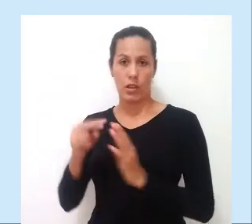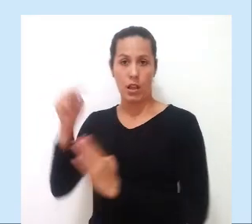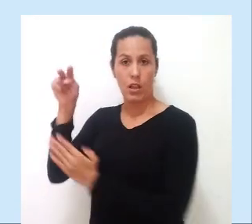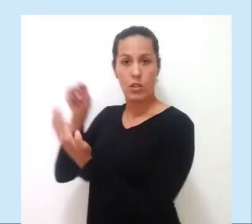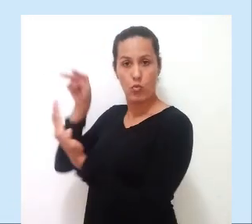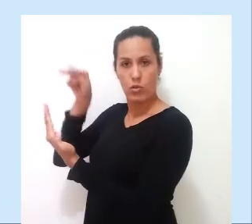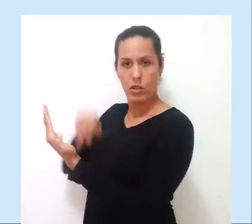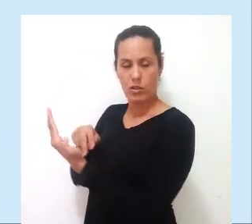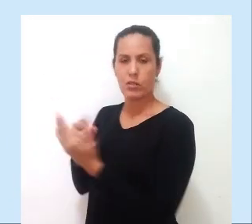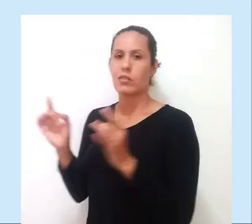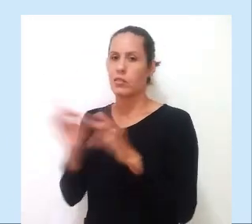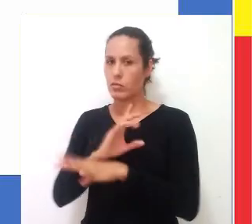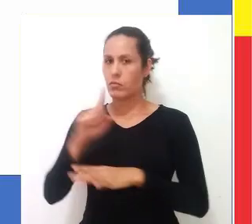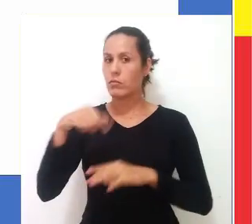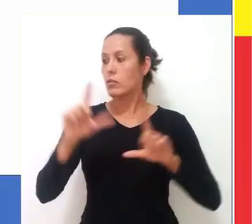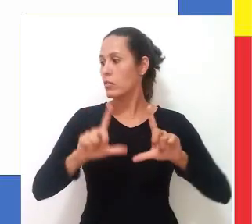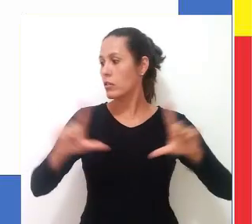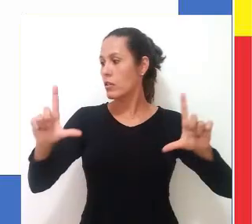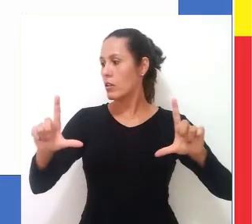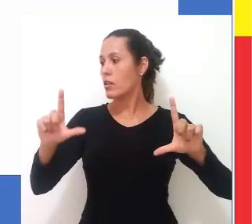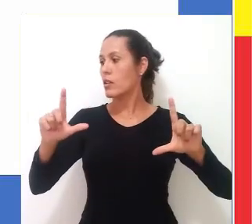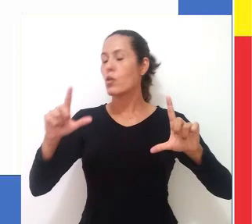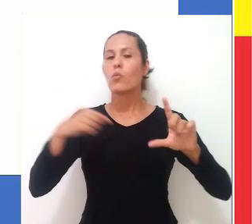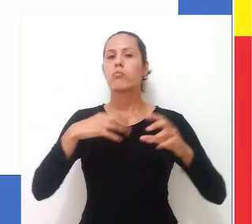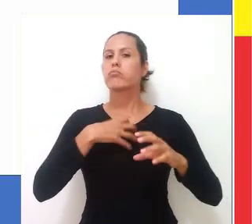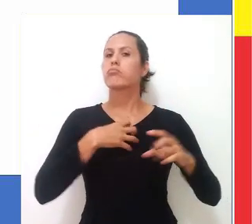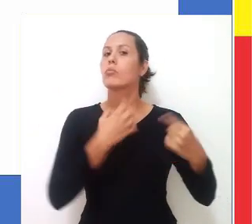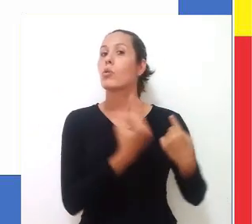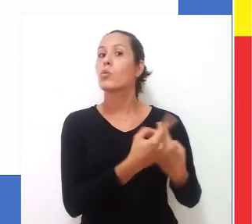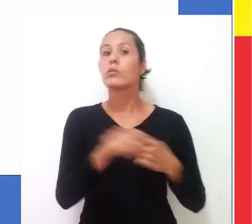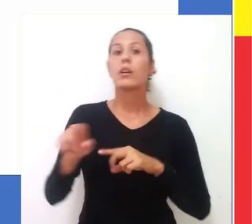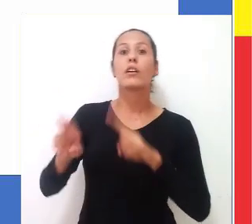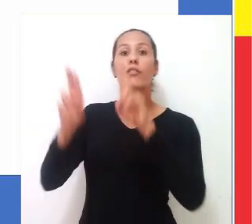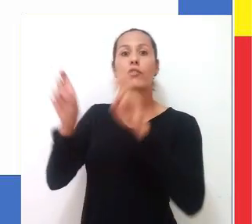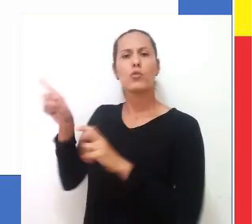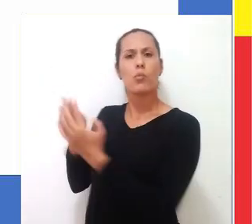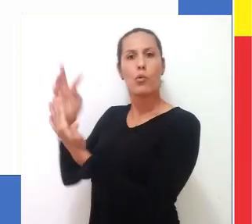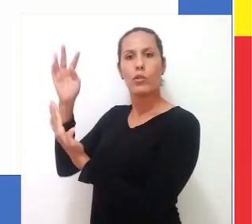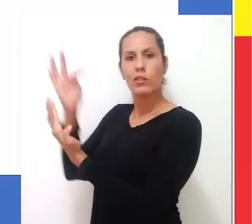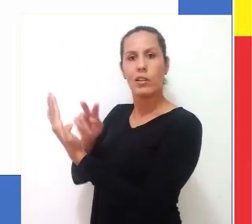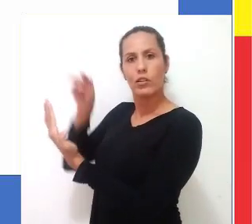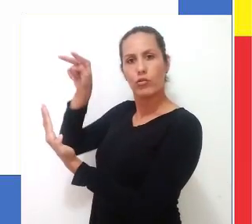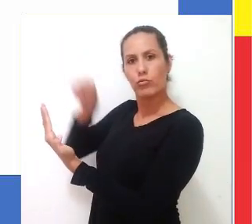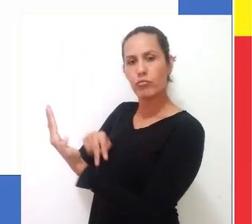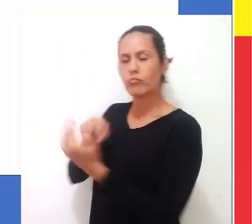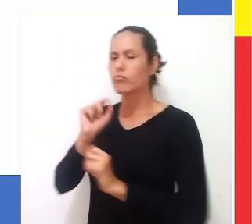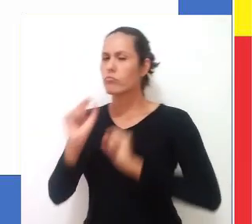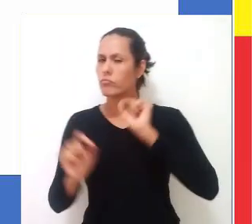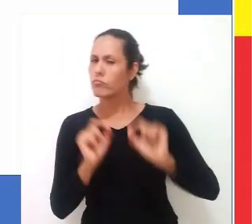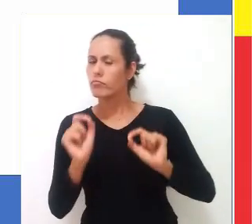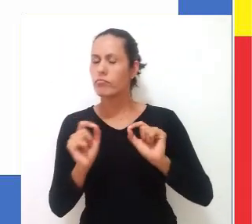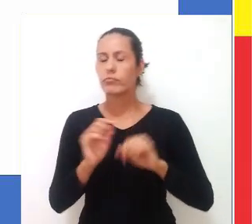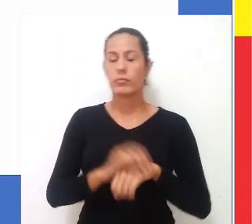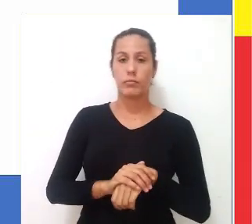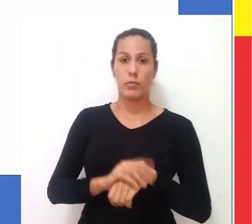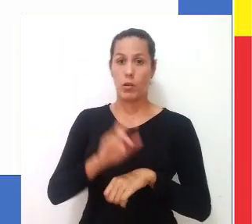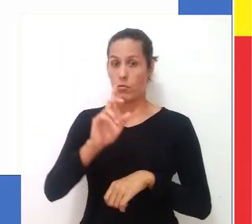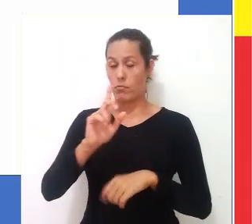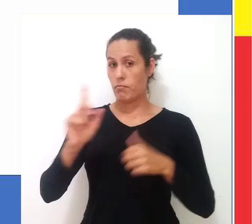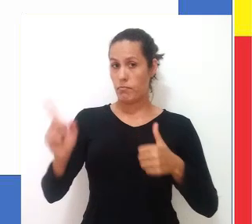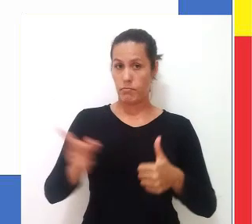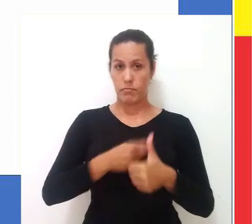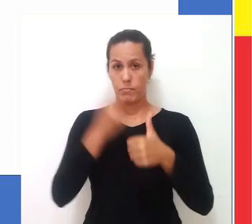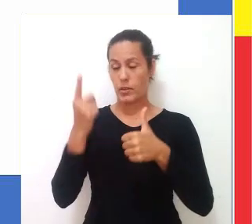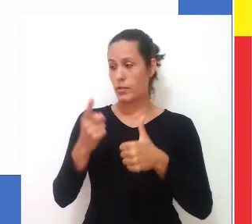vocês aí na tela, como vocês podem ver, um challenge, um desafio sobre esse texto que nós acabamos de ler. Então,